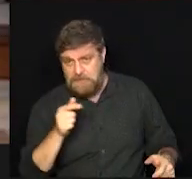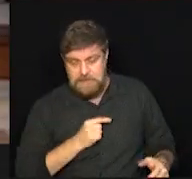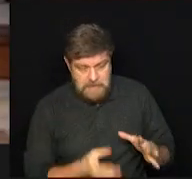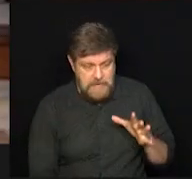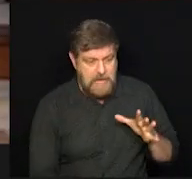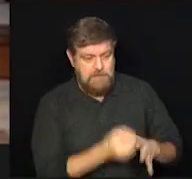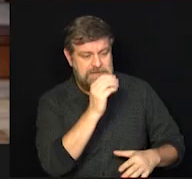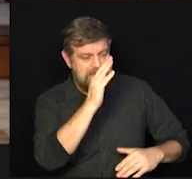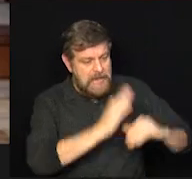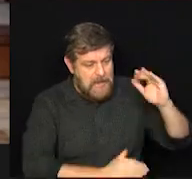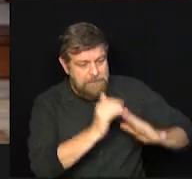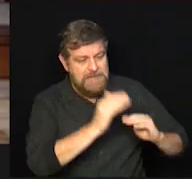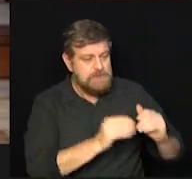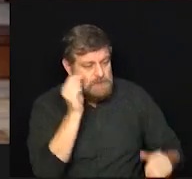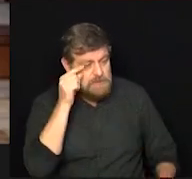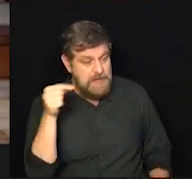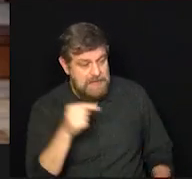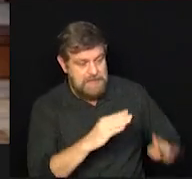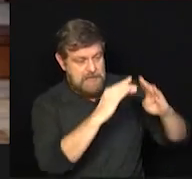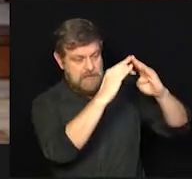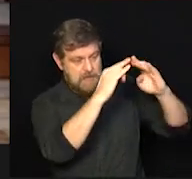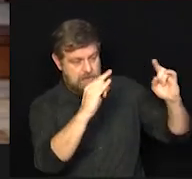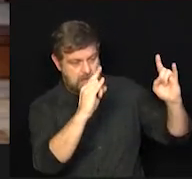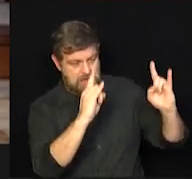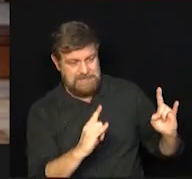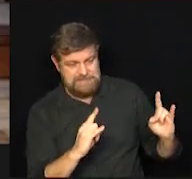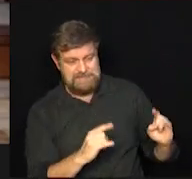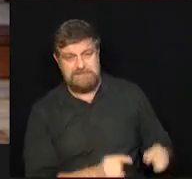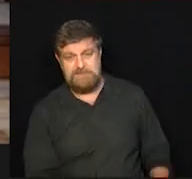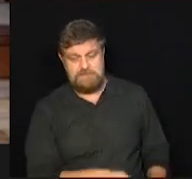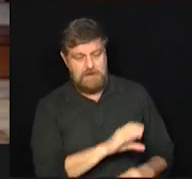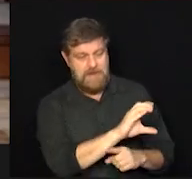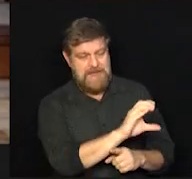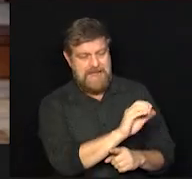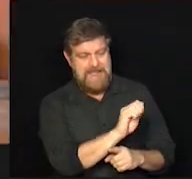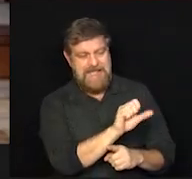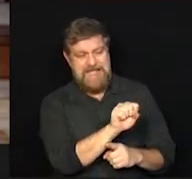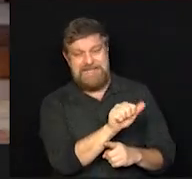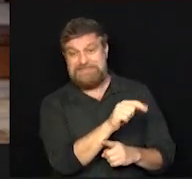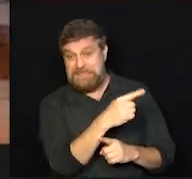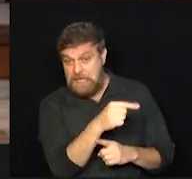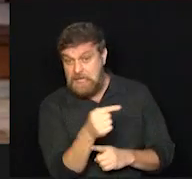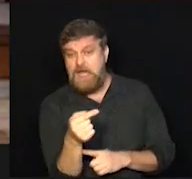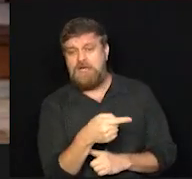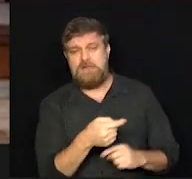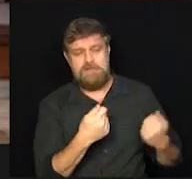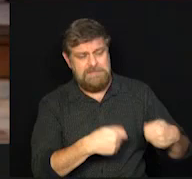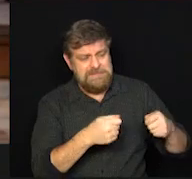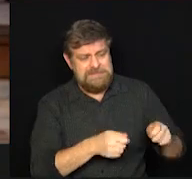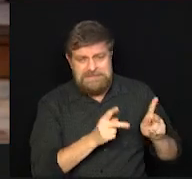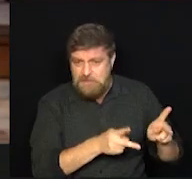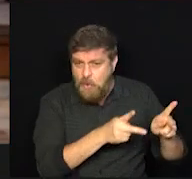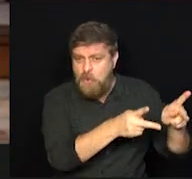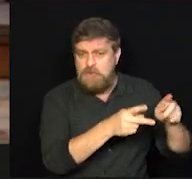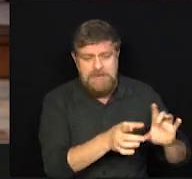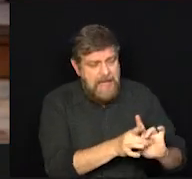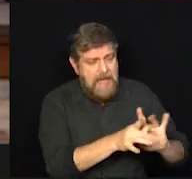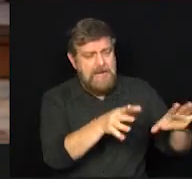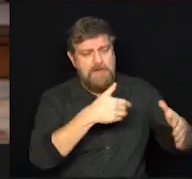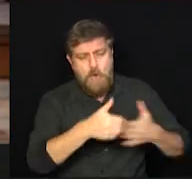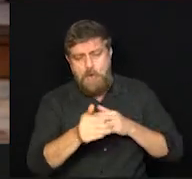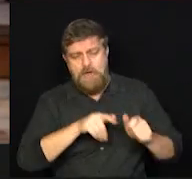essas Produções e o casarão cumprir uma função fundamental nesse sentido o precisa continuar é aberto a